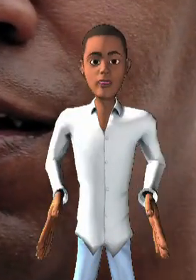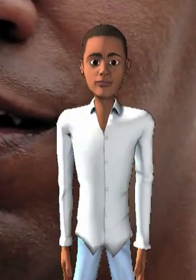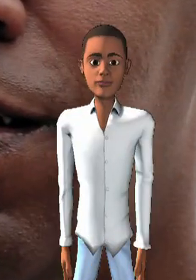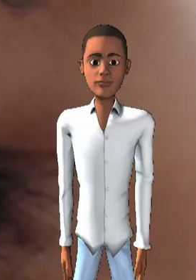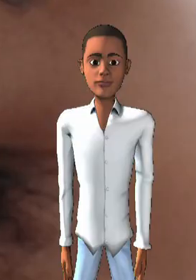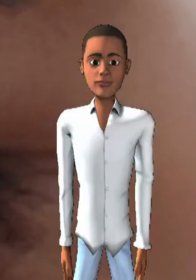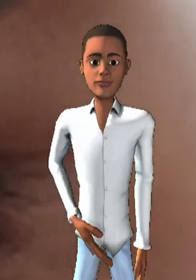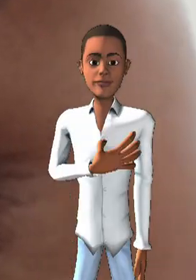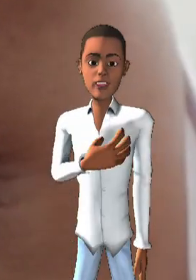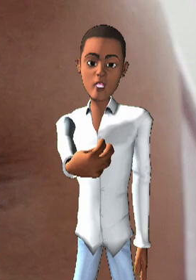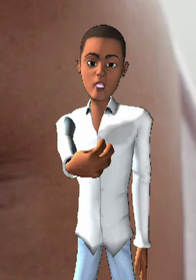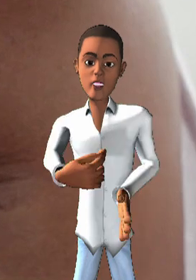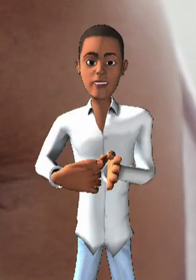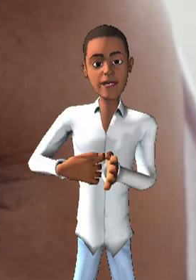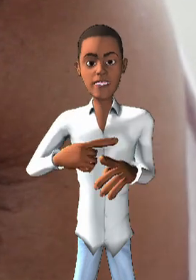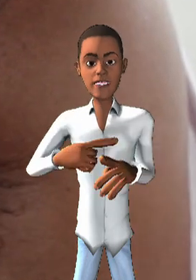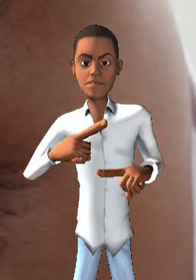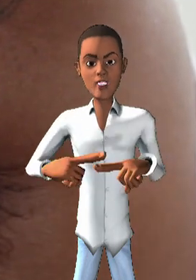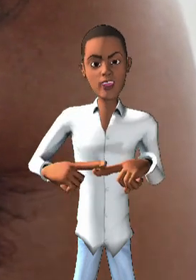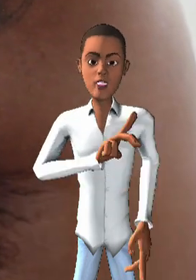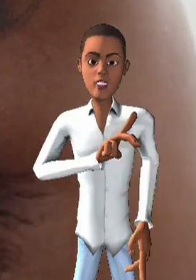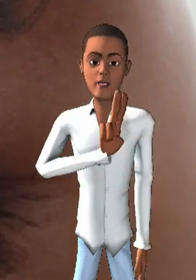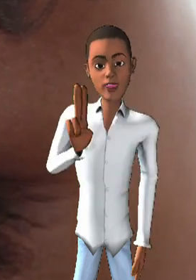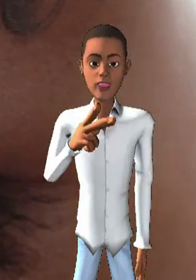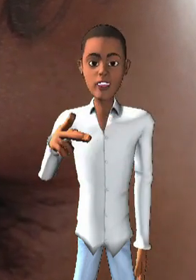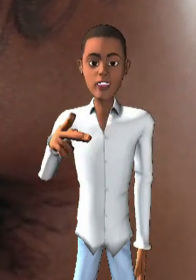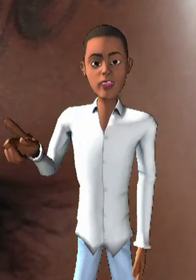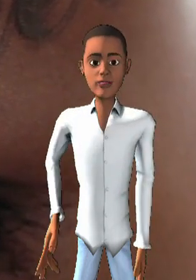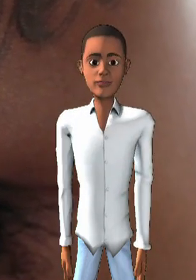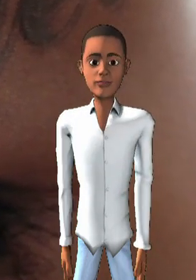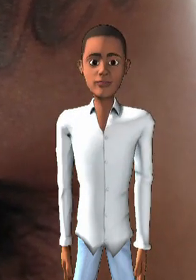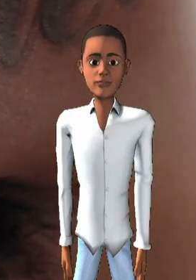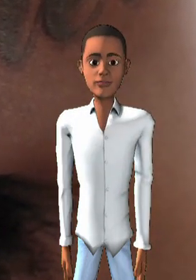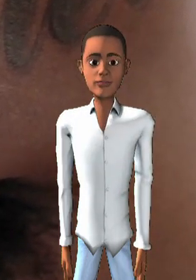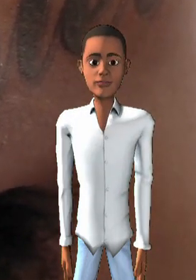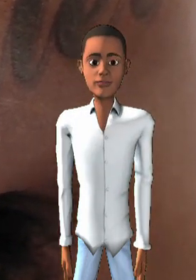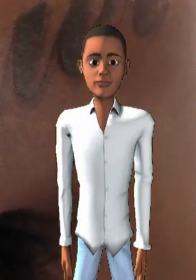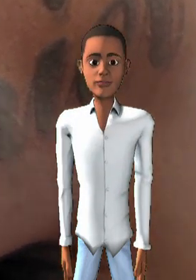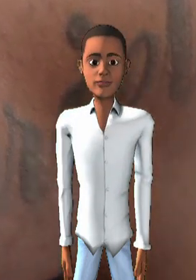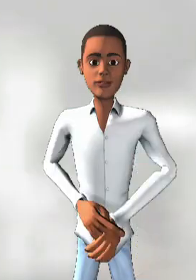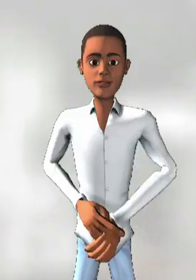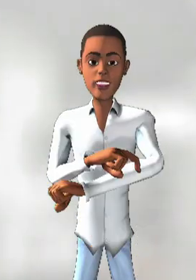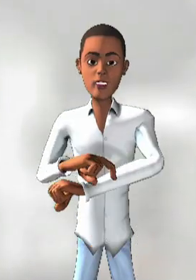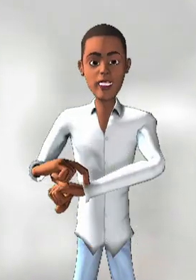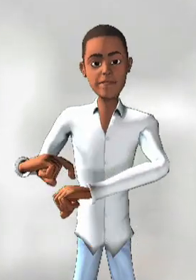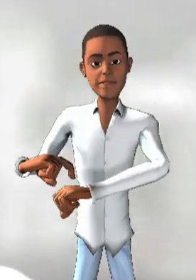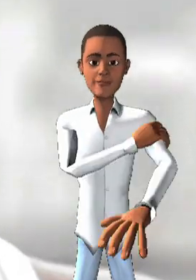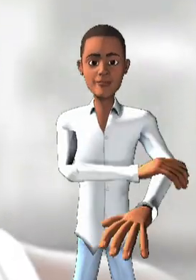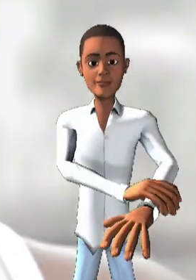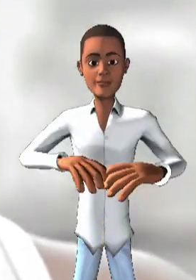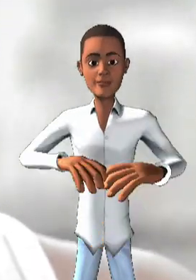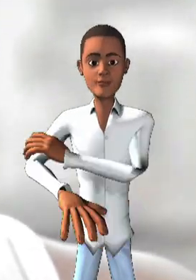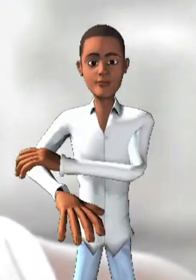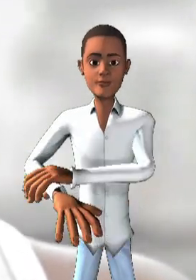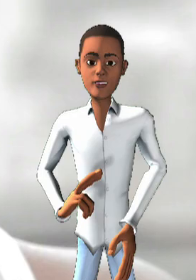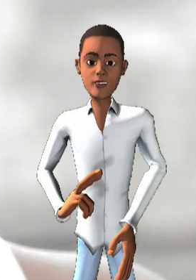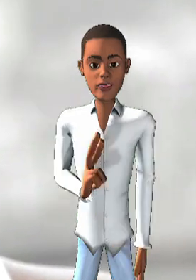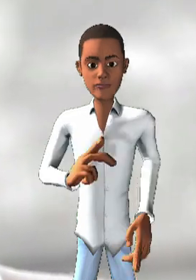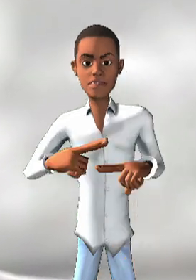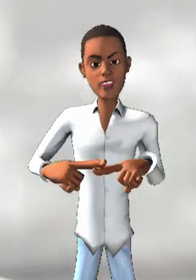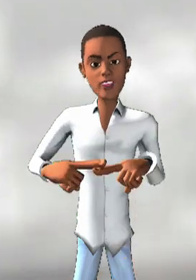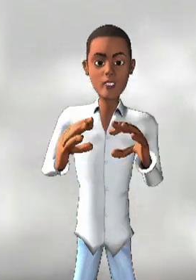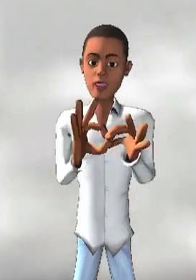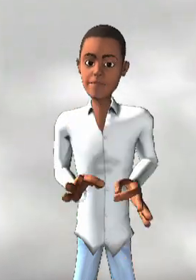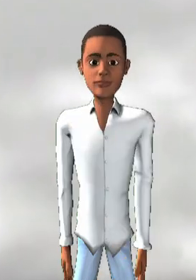mim. Aí ele fala, filho, papai, por que você botou meu nome no teu braço? Eu falei, não, filho, porque você faz parte de mim, você é